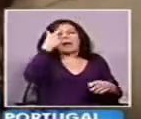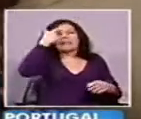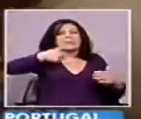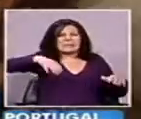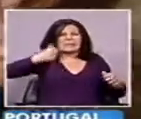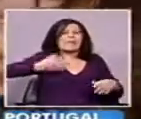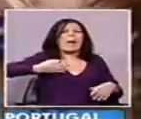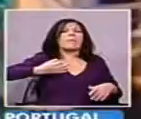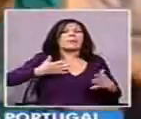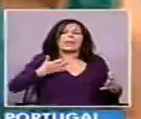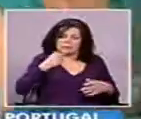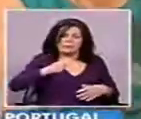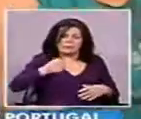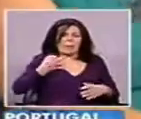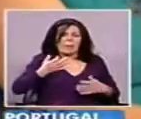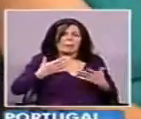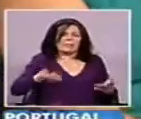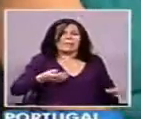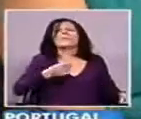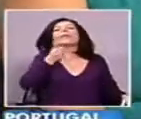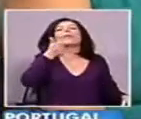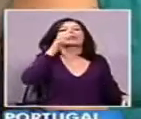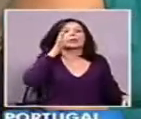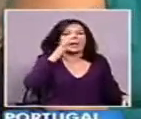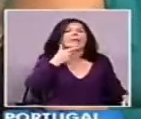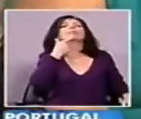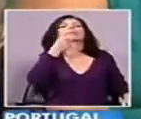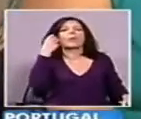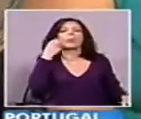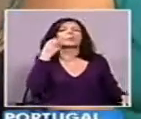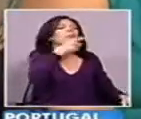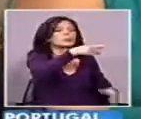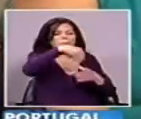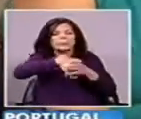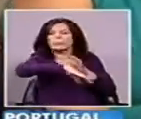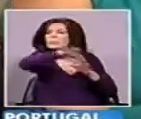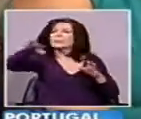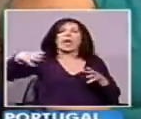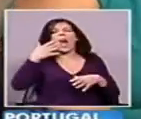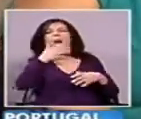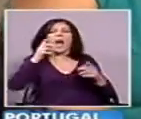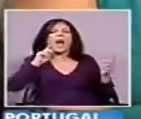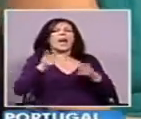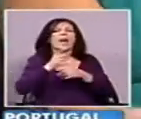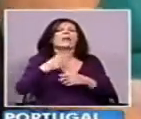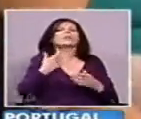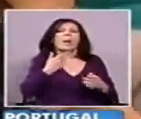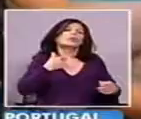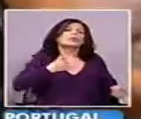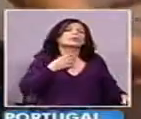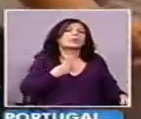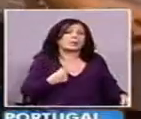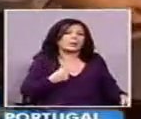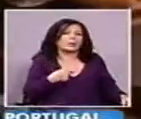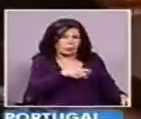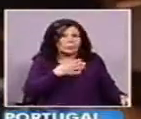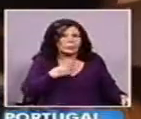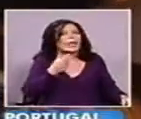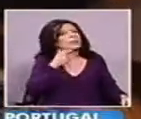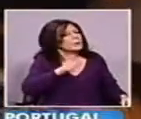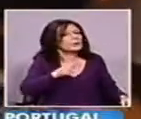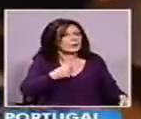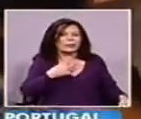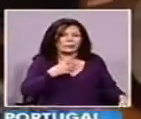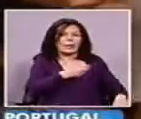pena. Ora, muito boa tarde. Então, como é que é fazer parte de uma orquestra? Sim, gostei. Está a gostar?